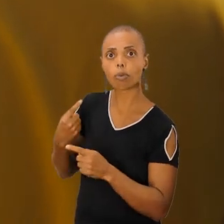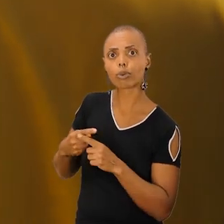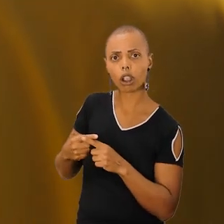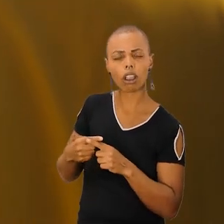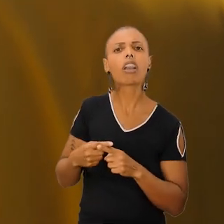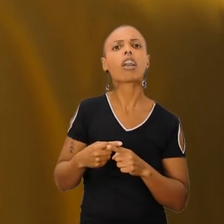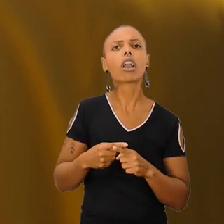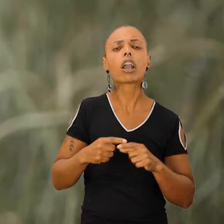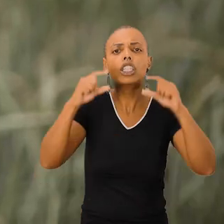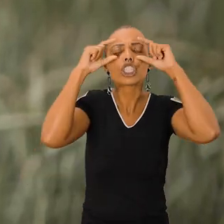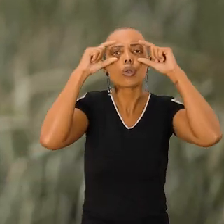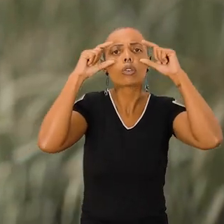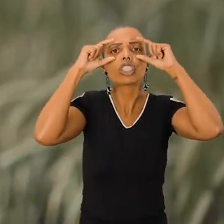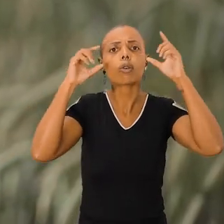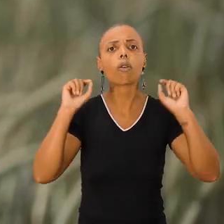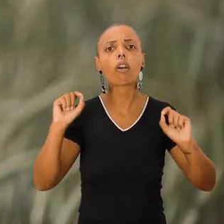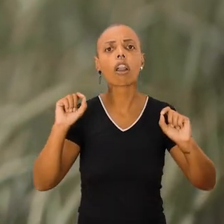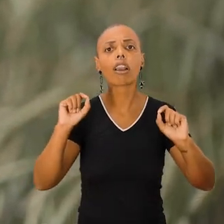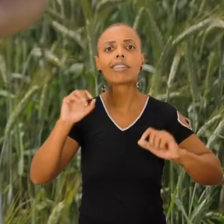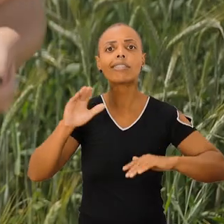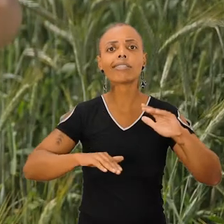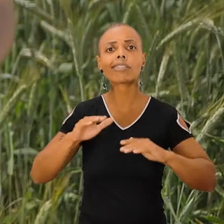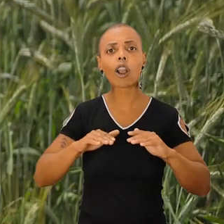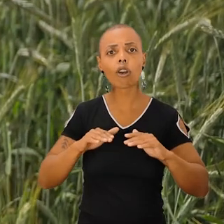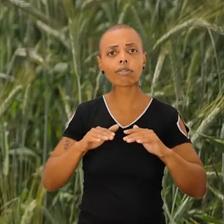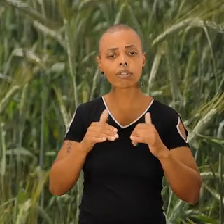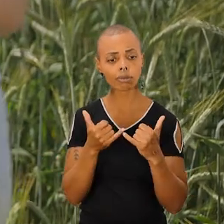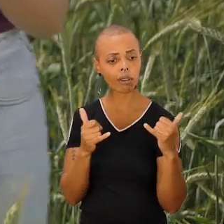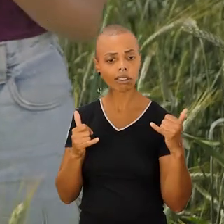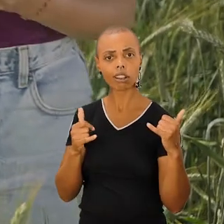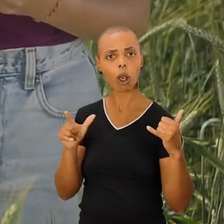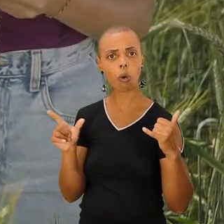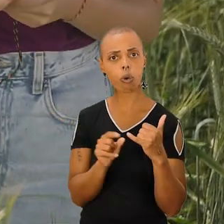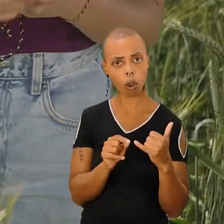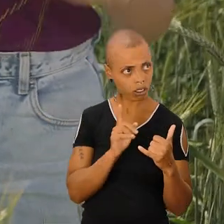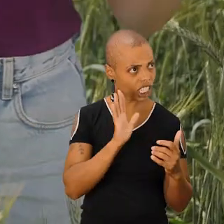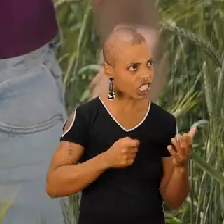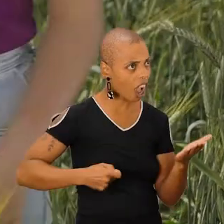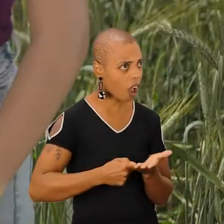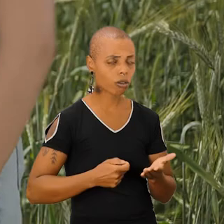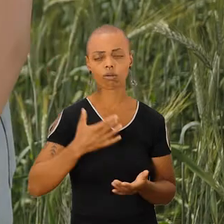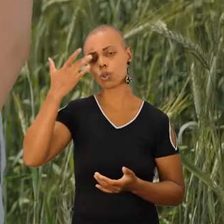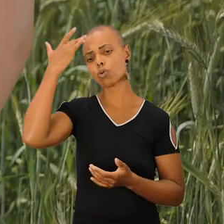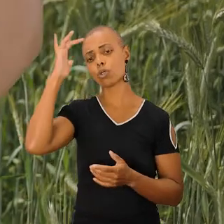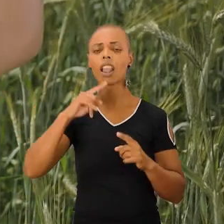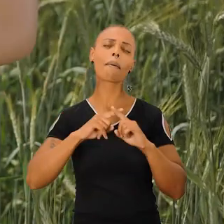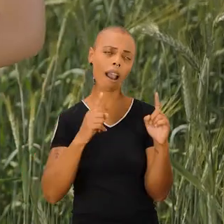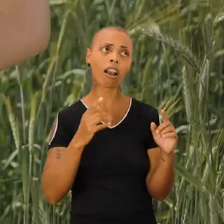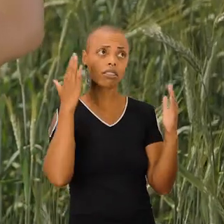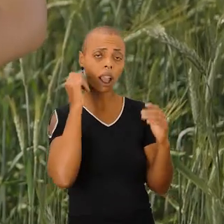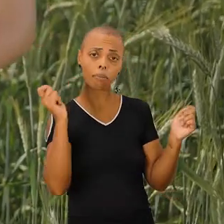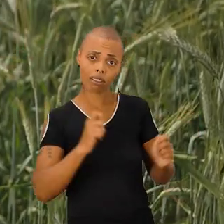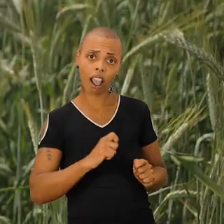porque... Chico? Chico? Mano, pode ter acabado a bateria do controle. Você colocou pra carregar, JP? Eu não sei,